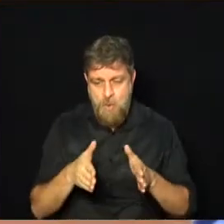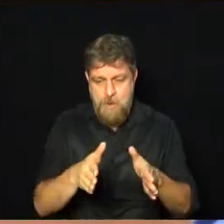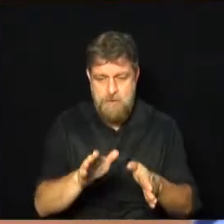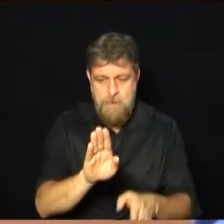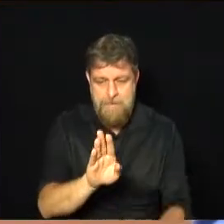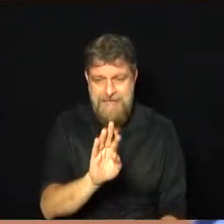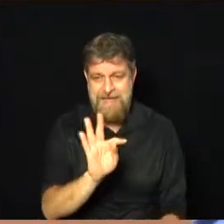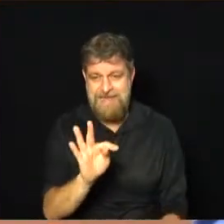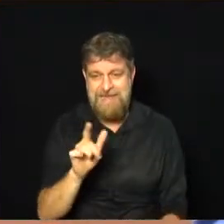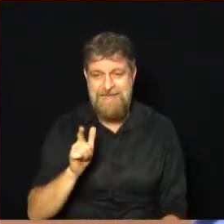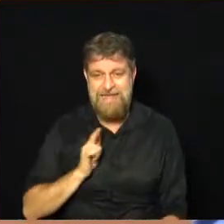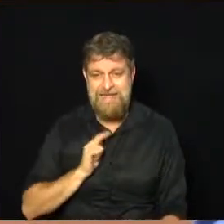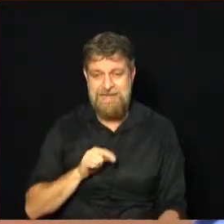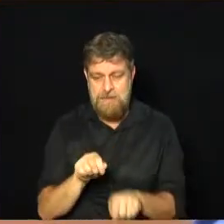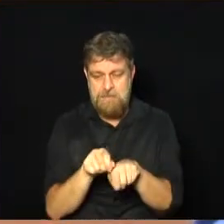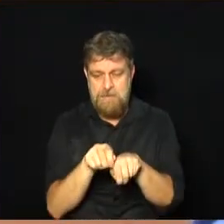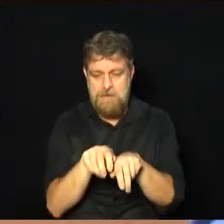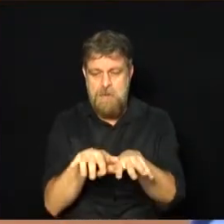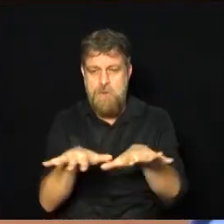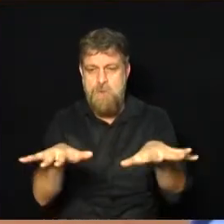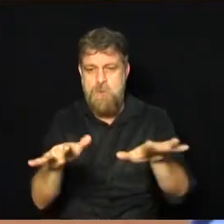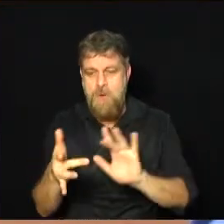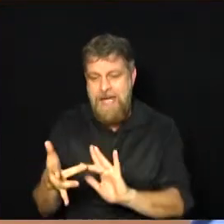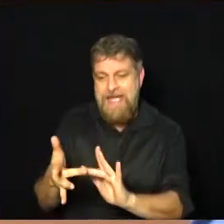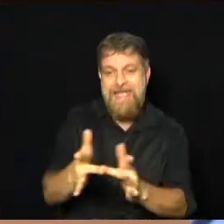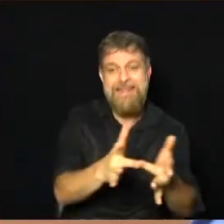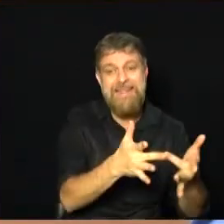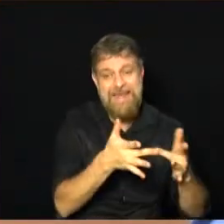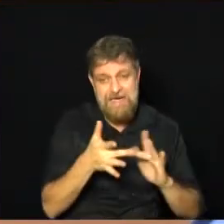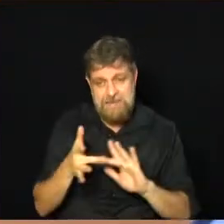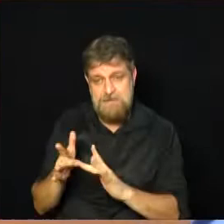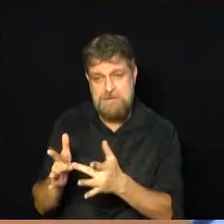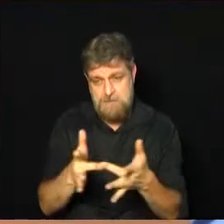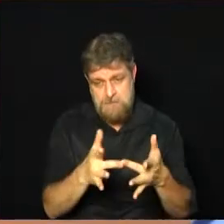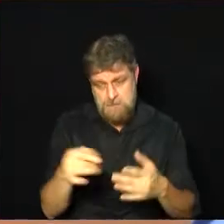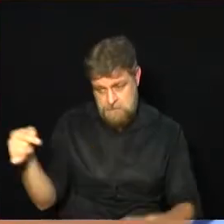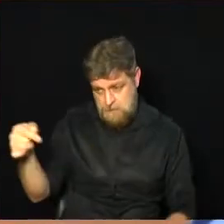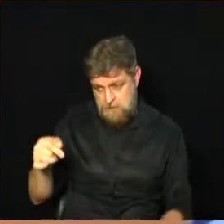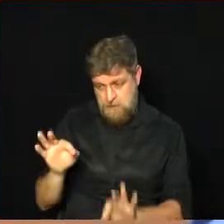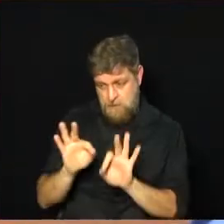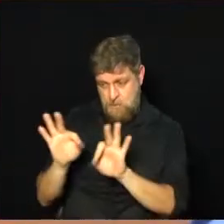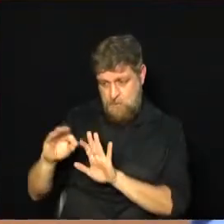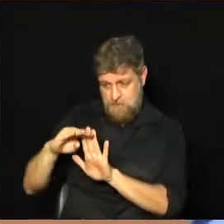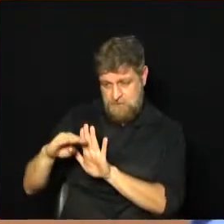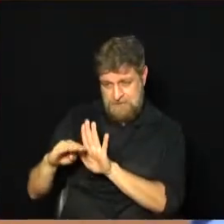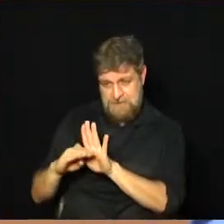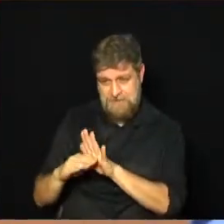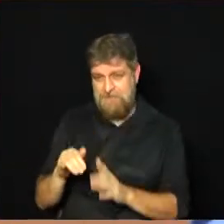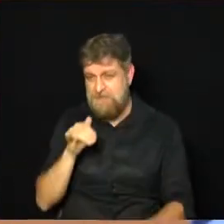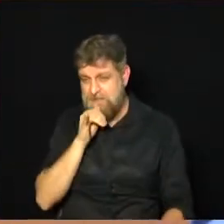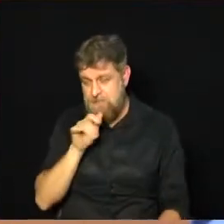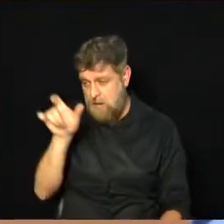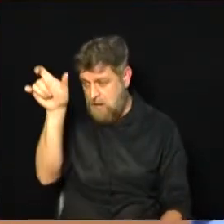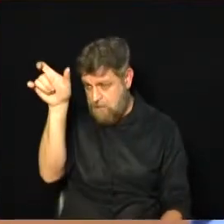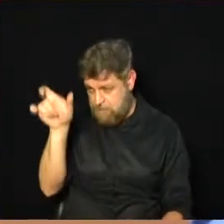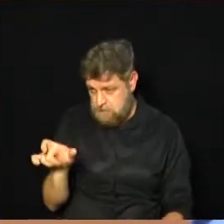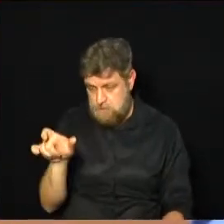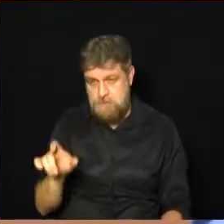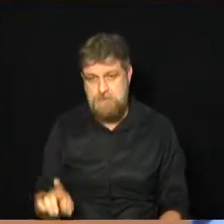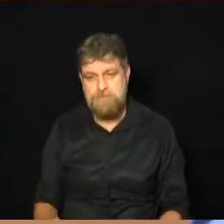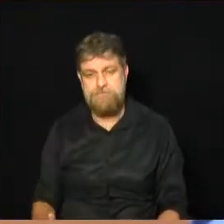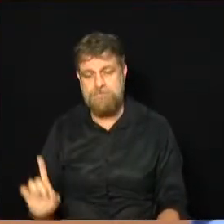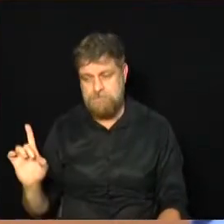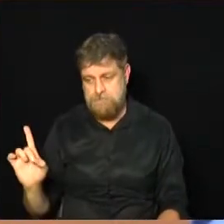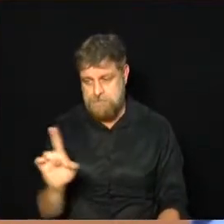a chamada integração. É um projeto que já existe aqui em Campinas, que permite que um cidadão,